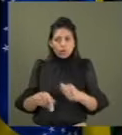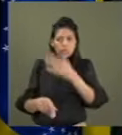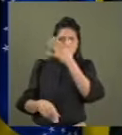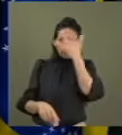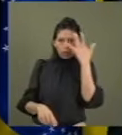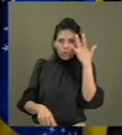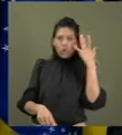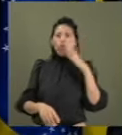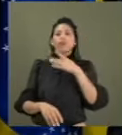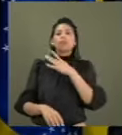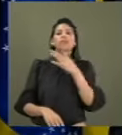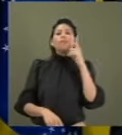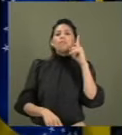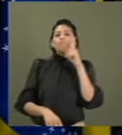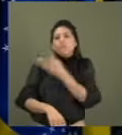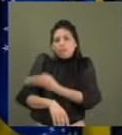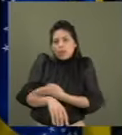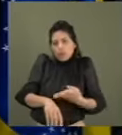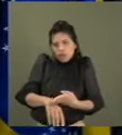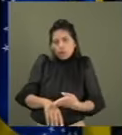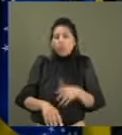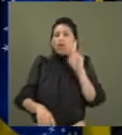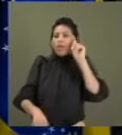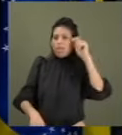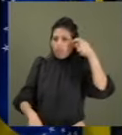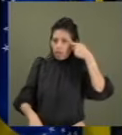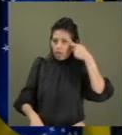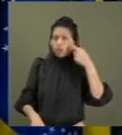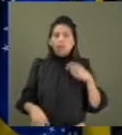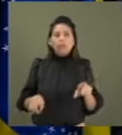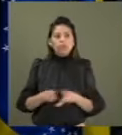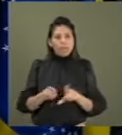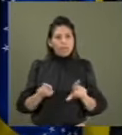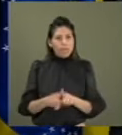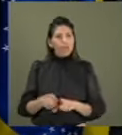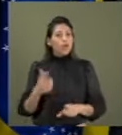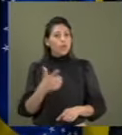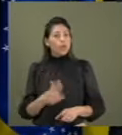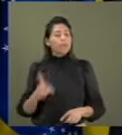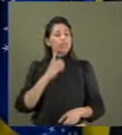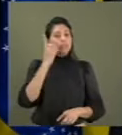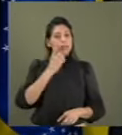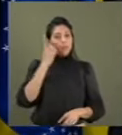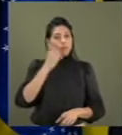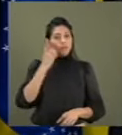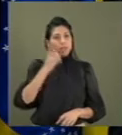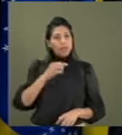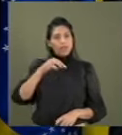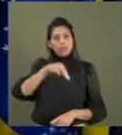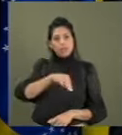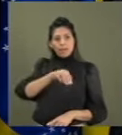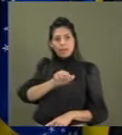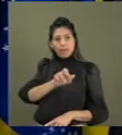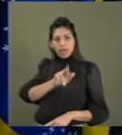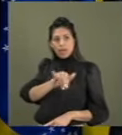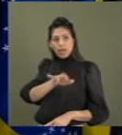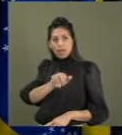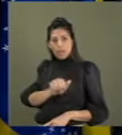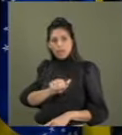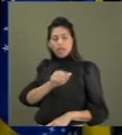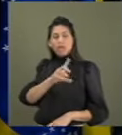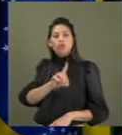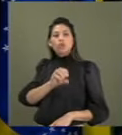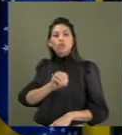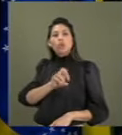autoria da deputada Maria do Rosário e outros, né? Como a deputada Benedita da Silva e tantos outros que